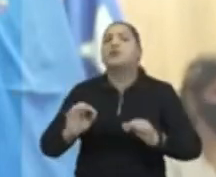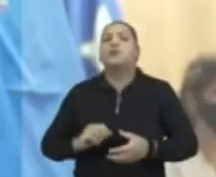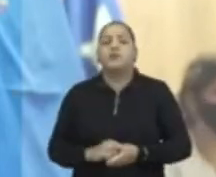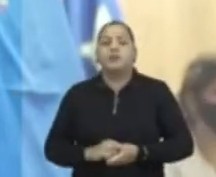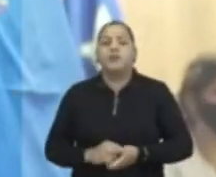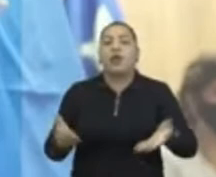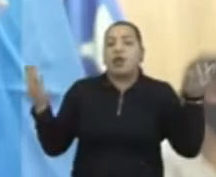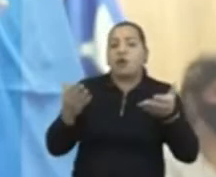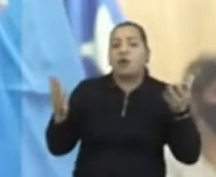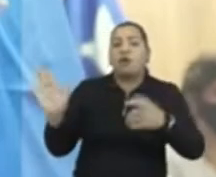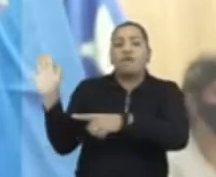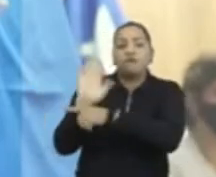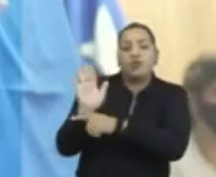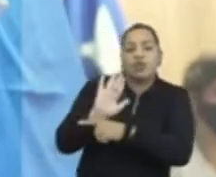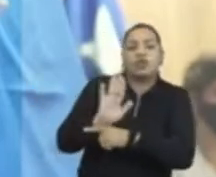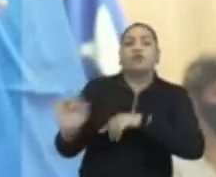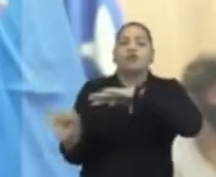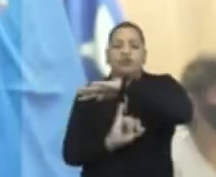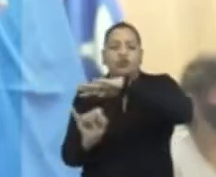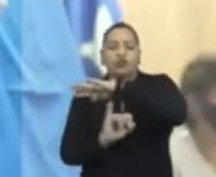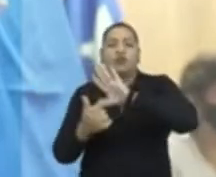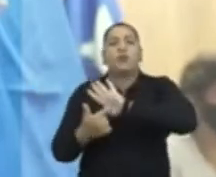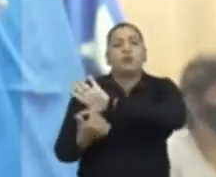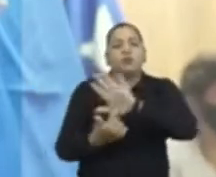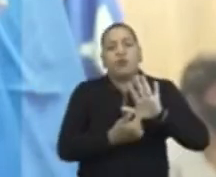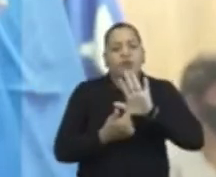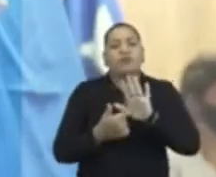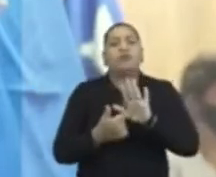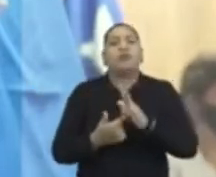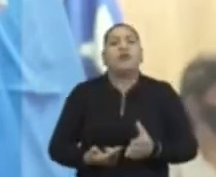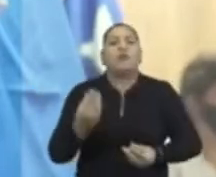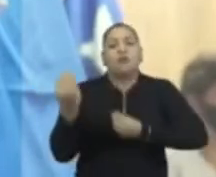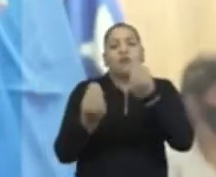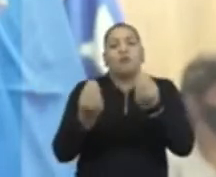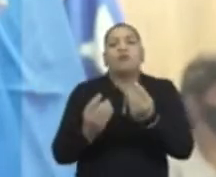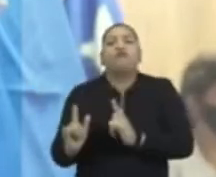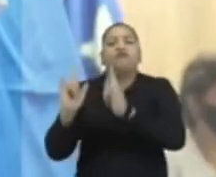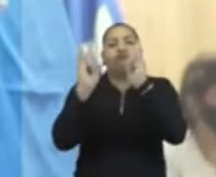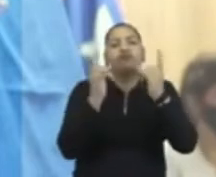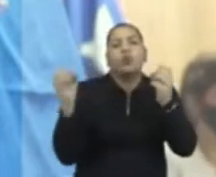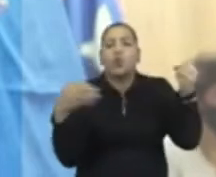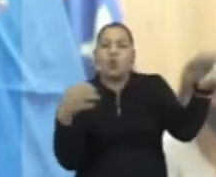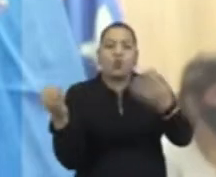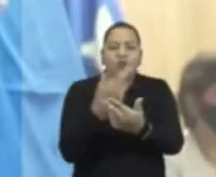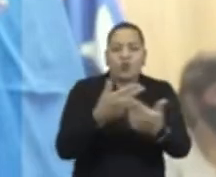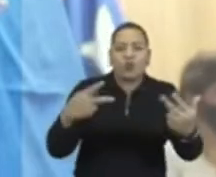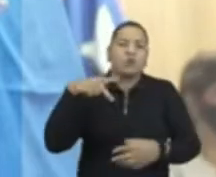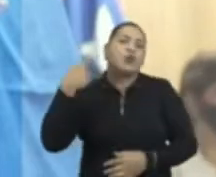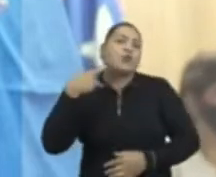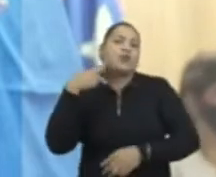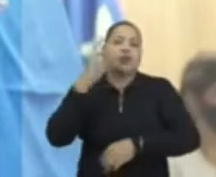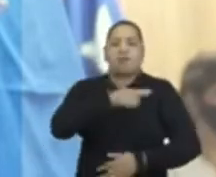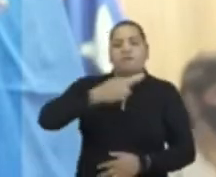Assistiremos agora um vídeo institucional de apresentação do novo edifício sede da Procuradoria da República no Pará.